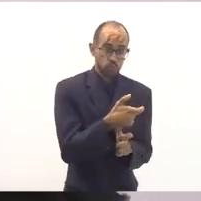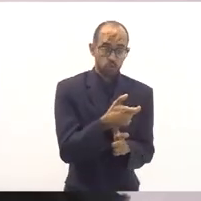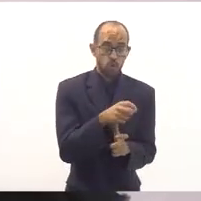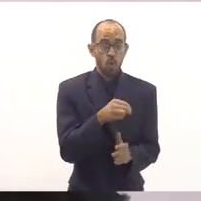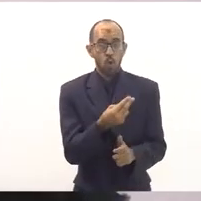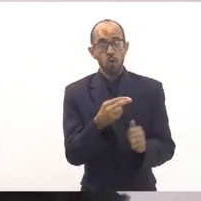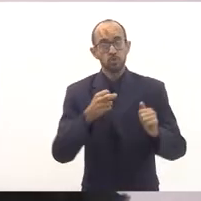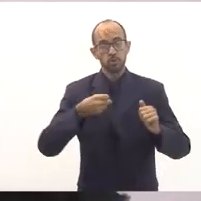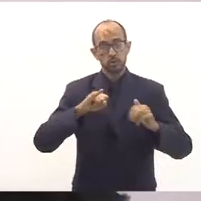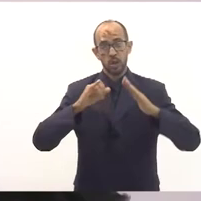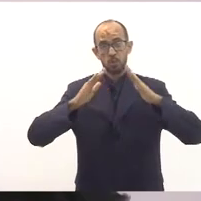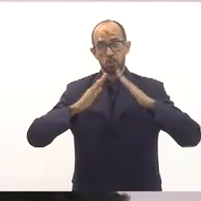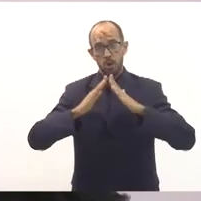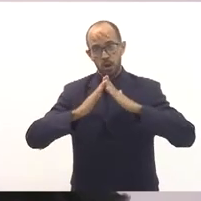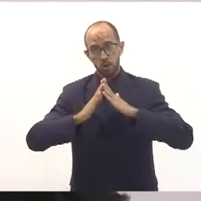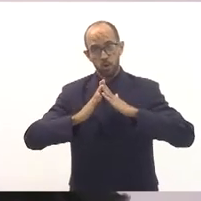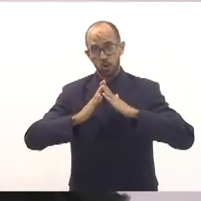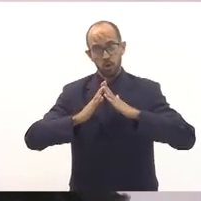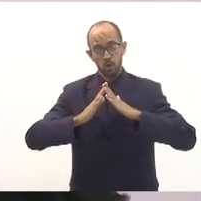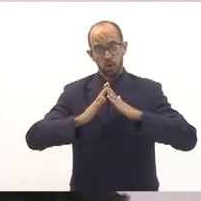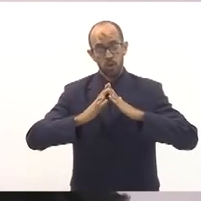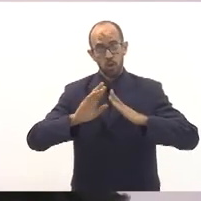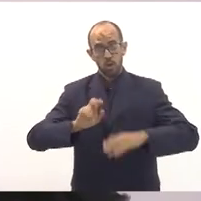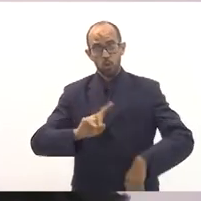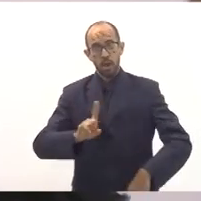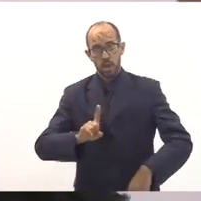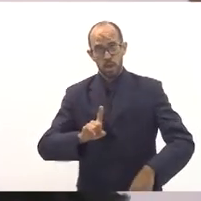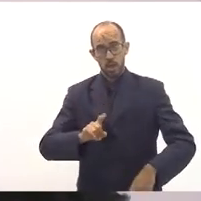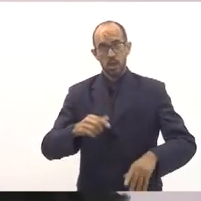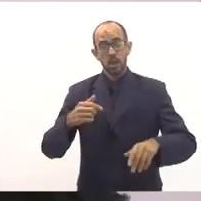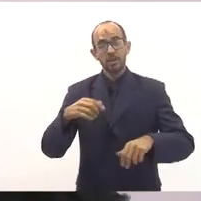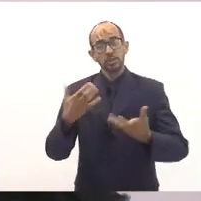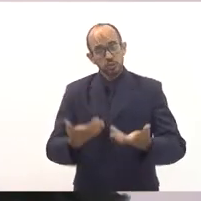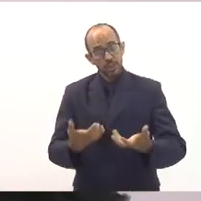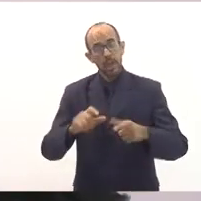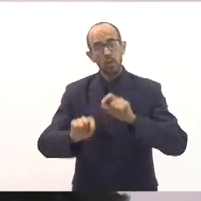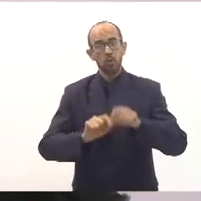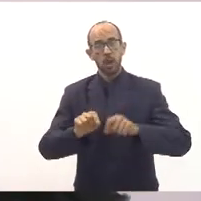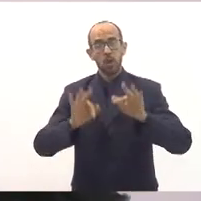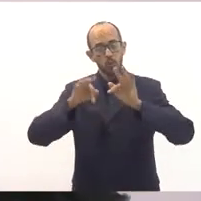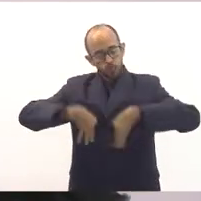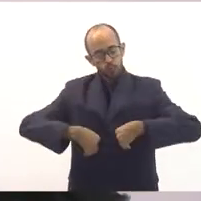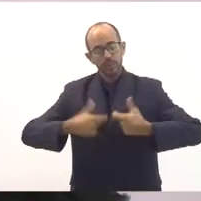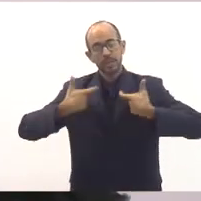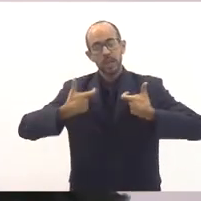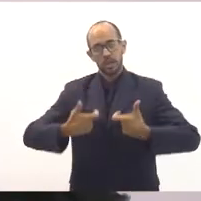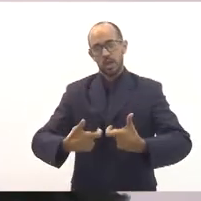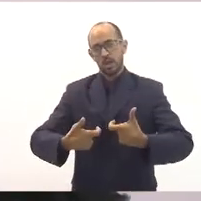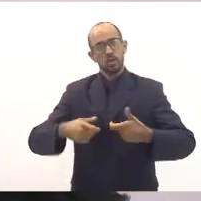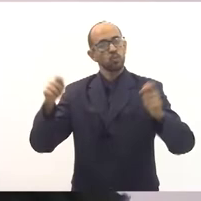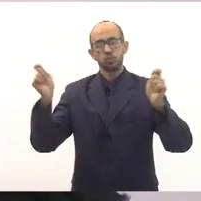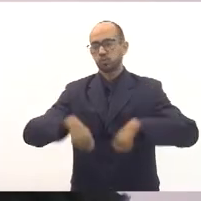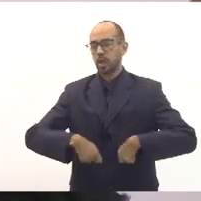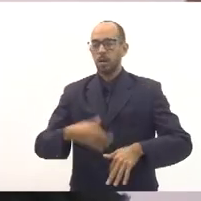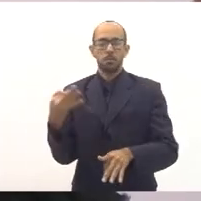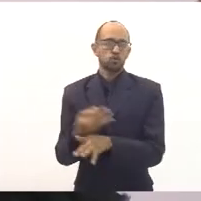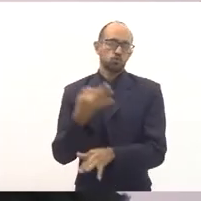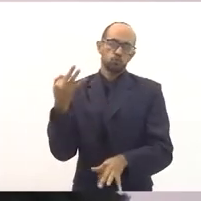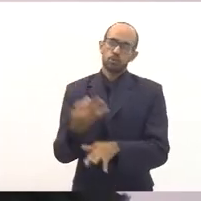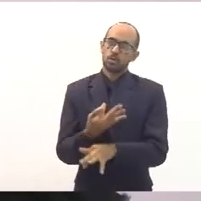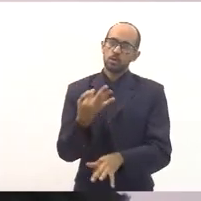vai parte da do Crime Organizado a gente quer que a guerra Acabe não dá mais é algo assim e